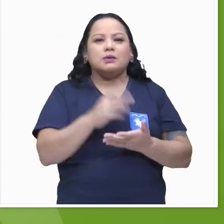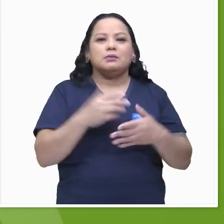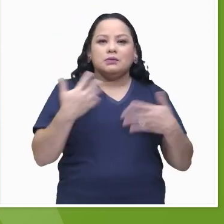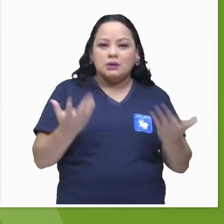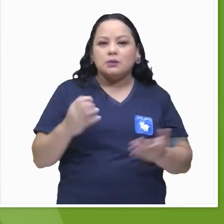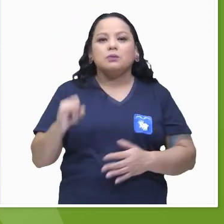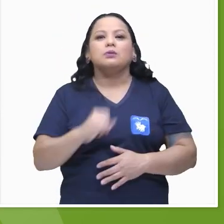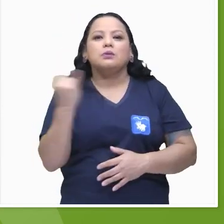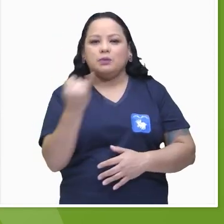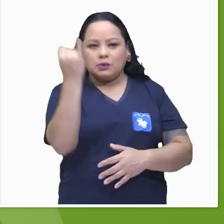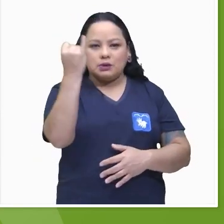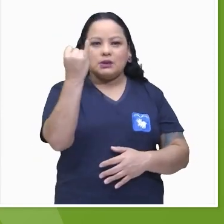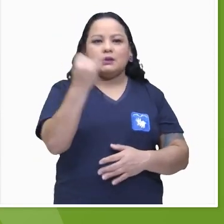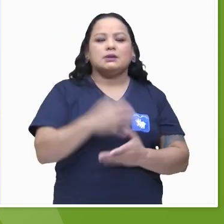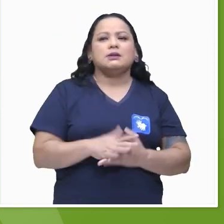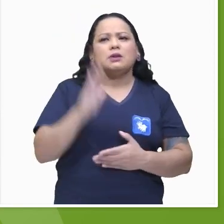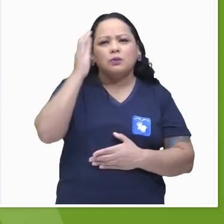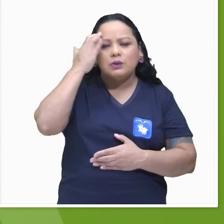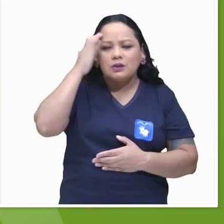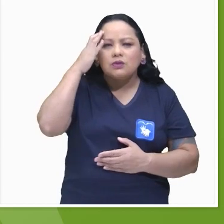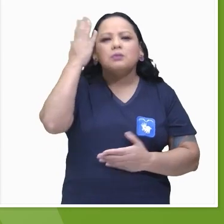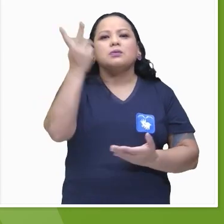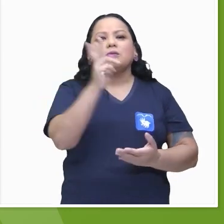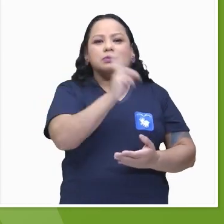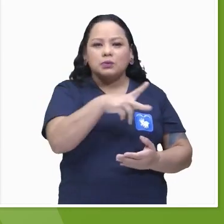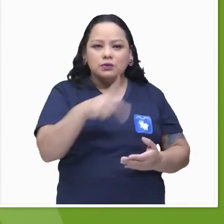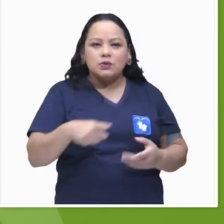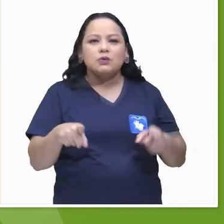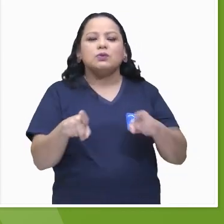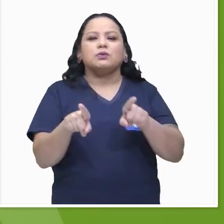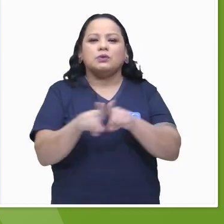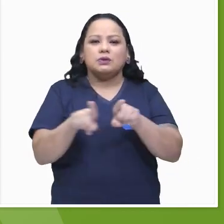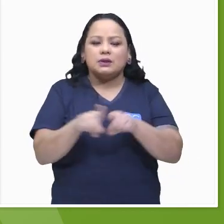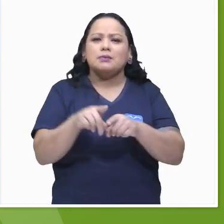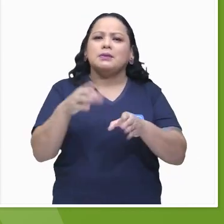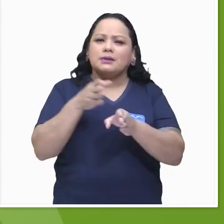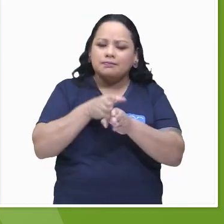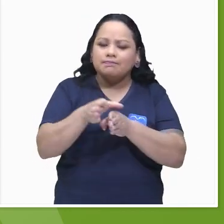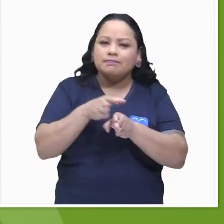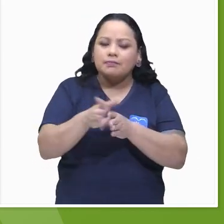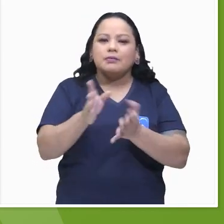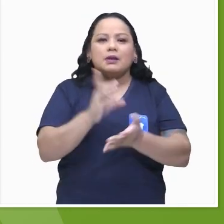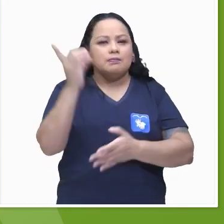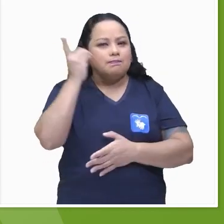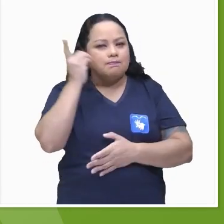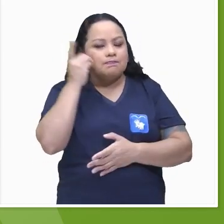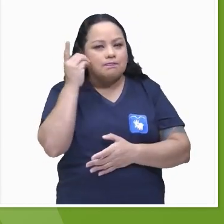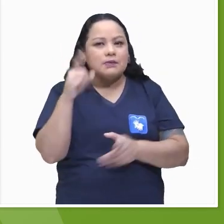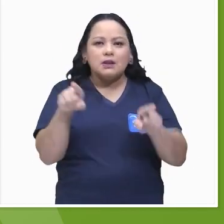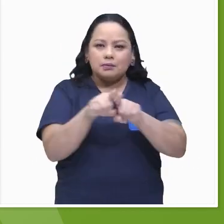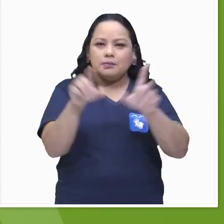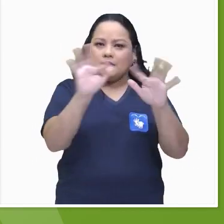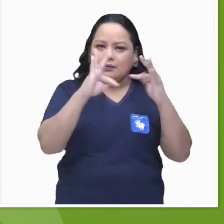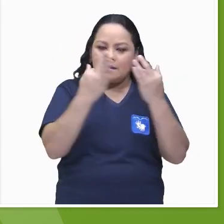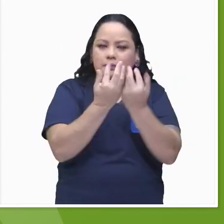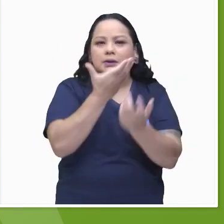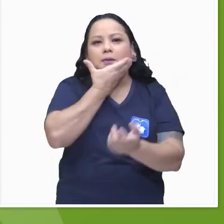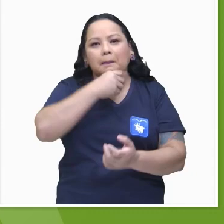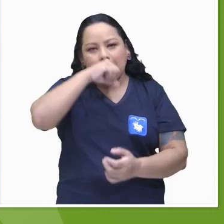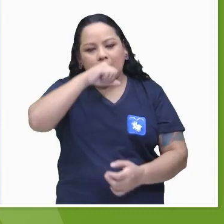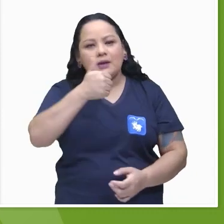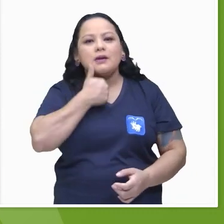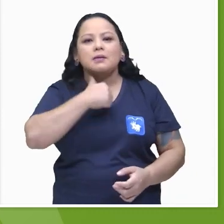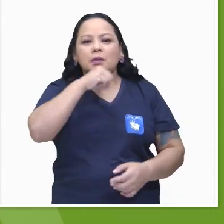contar aí com a compreensão dos professores, né, que acompanham ele diariamente, dos pais, principalmente,